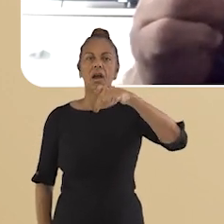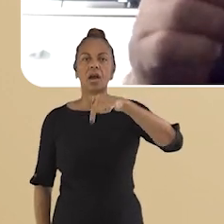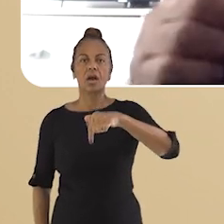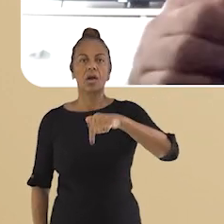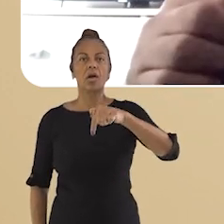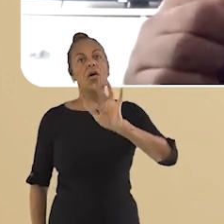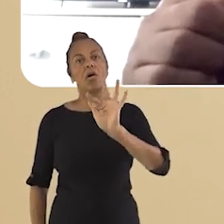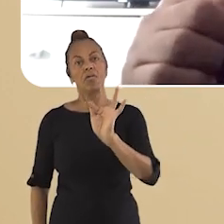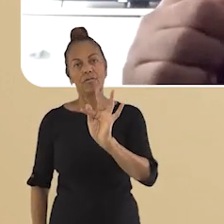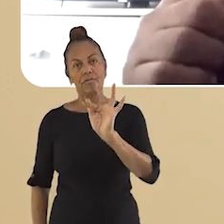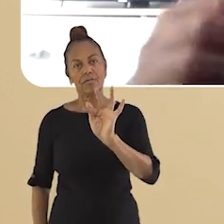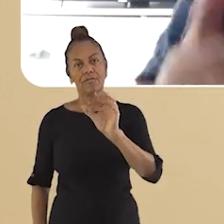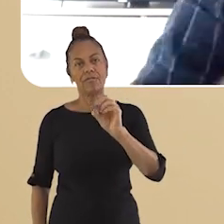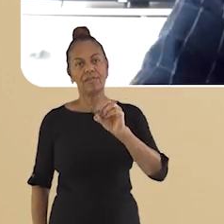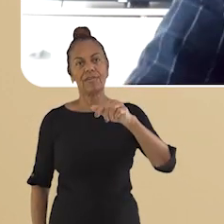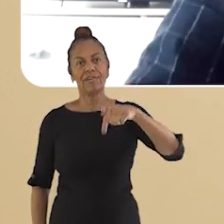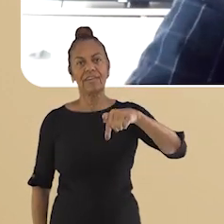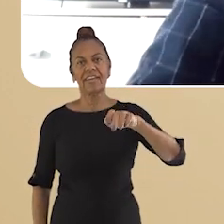foguete,